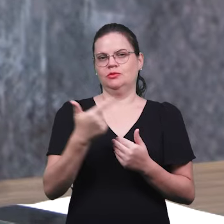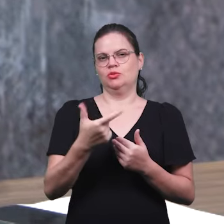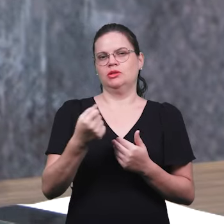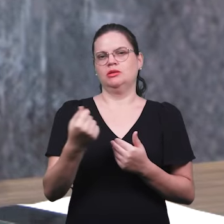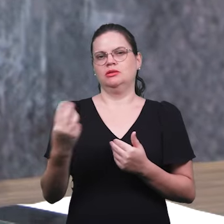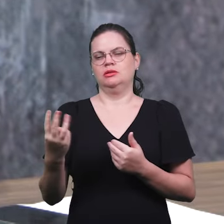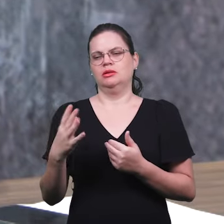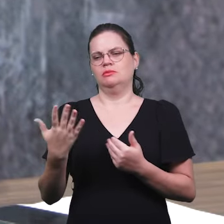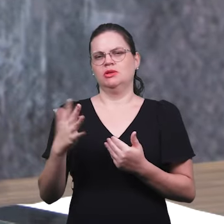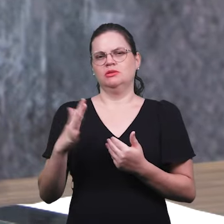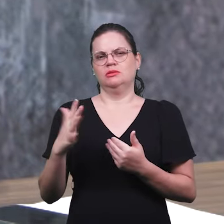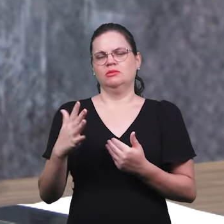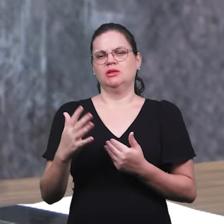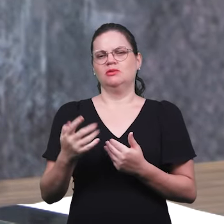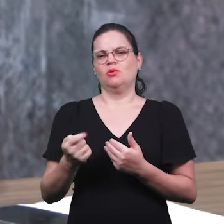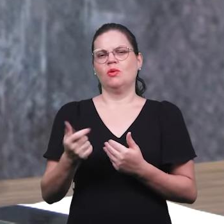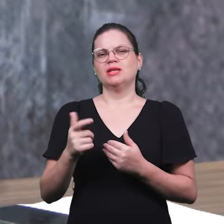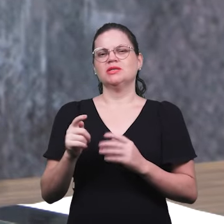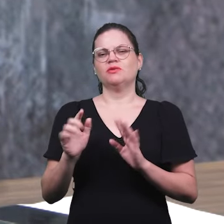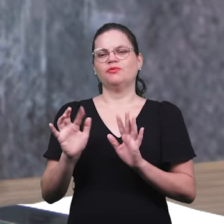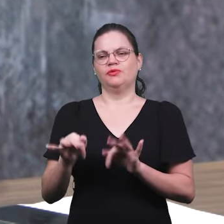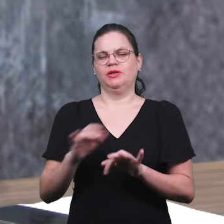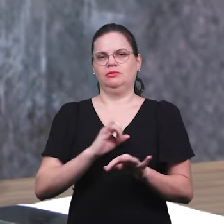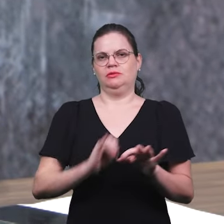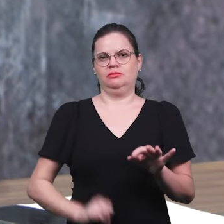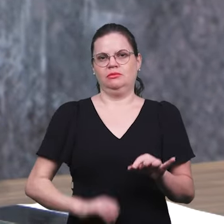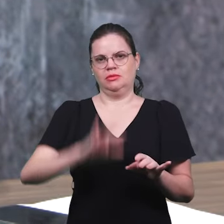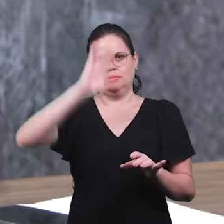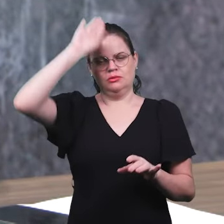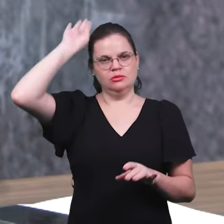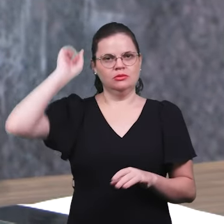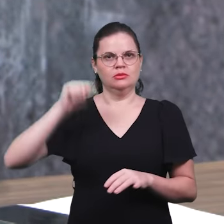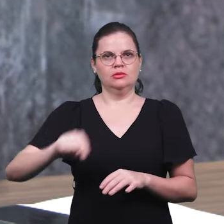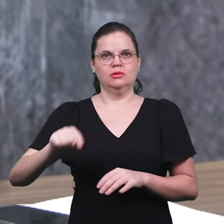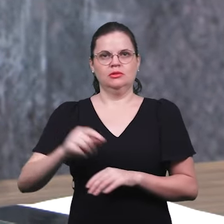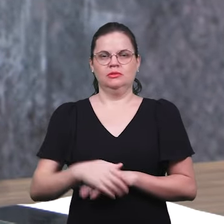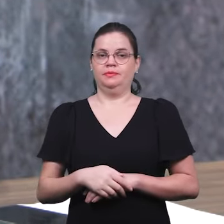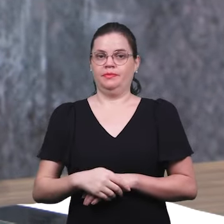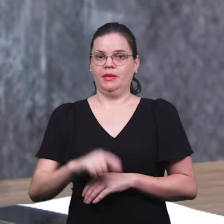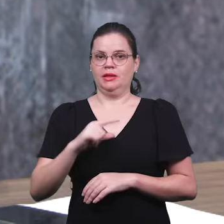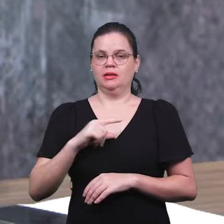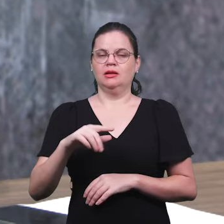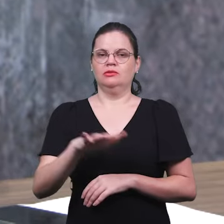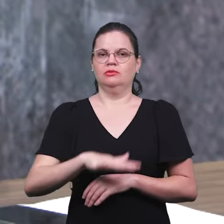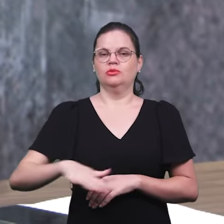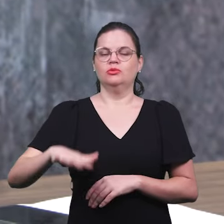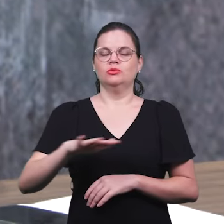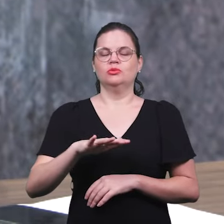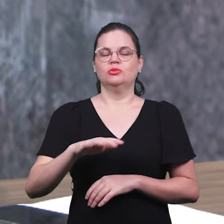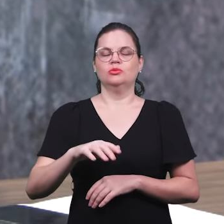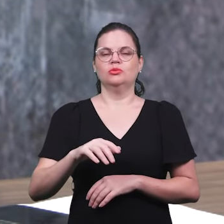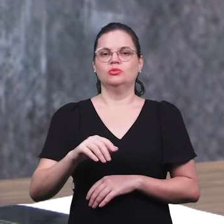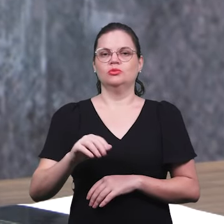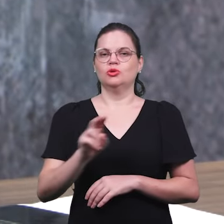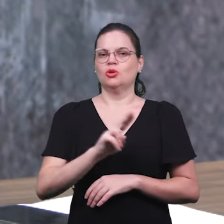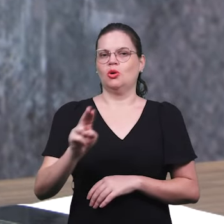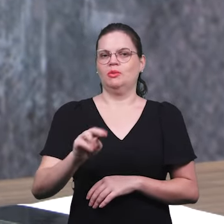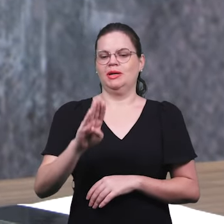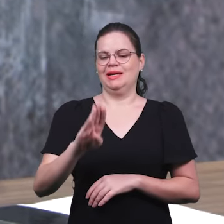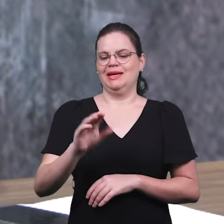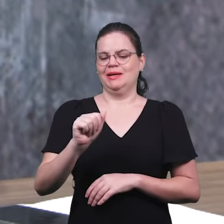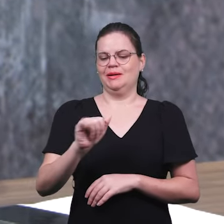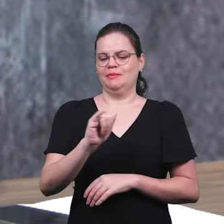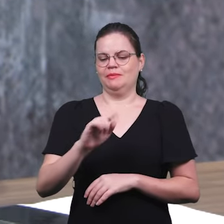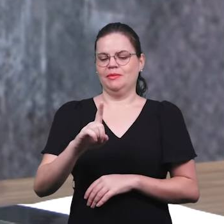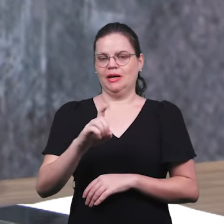período final do Império Romano de crise, de dificuldades, é conhecida como o Baixo Império Romano. Mas o que teria provocado essa crise?